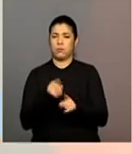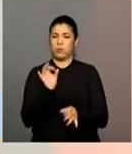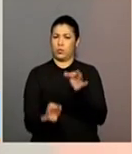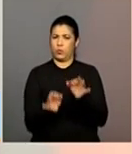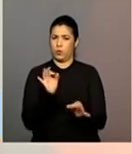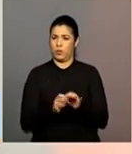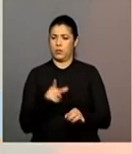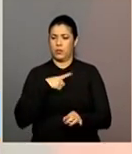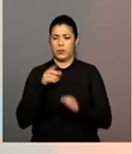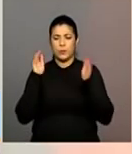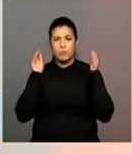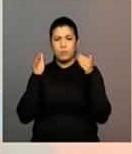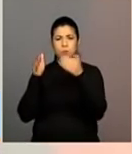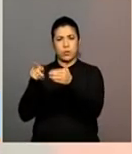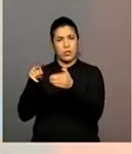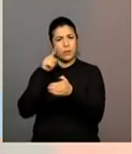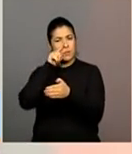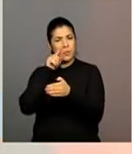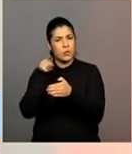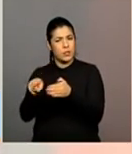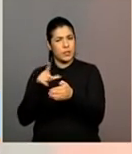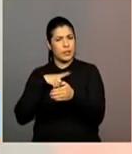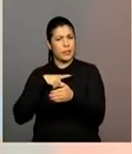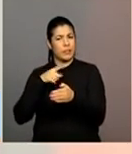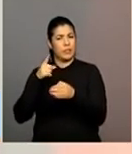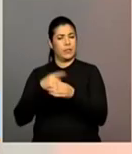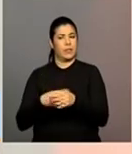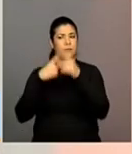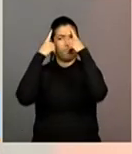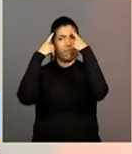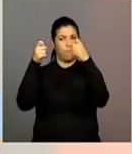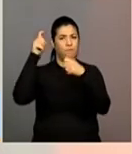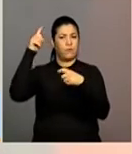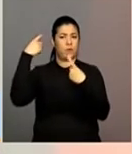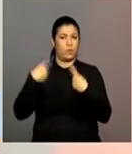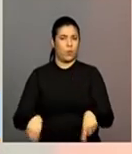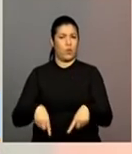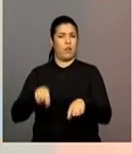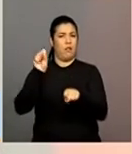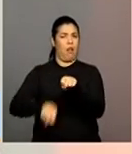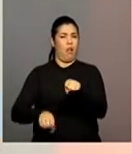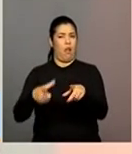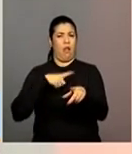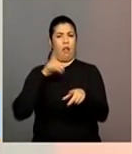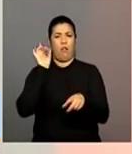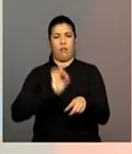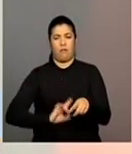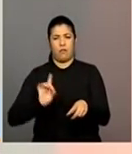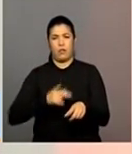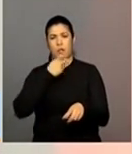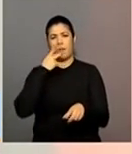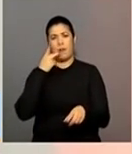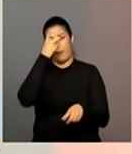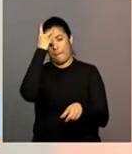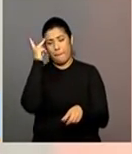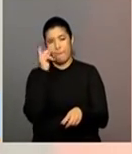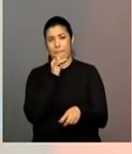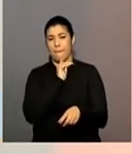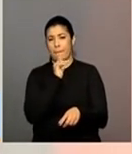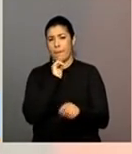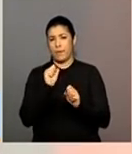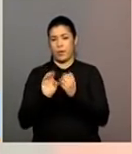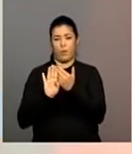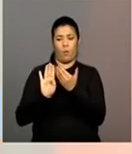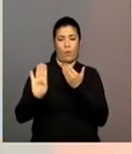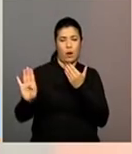mais eh graves em que já há uma violação de direito um risco de que algum membro daquela família seja afastado do